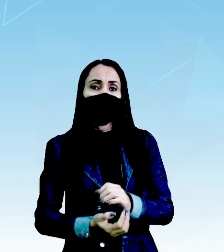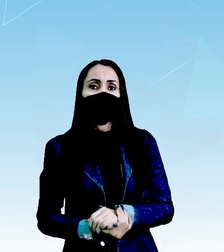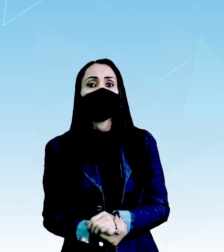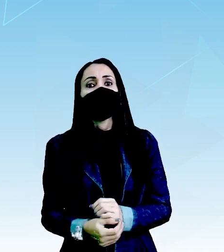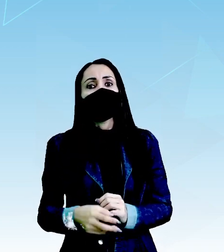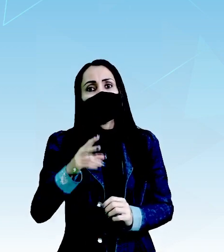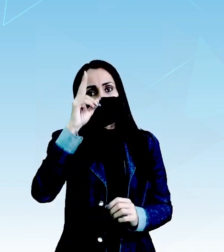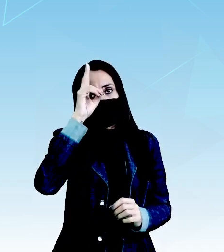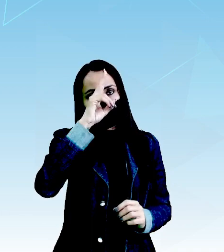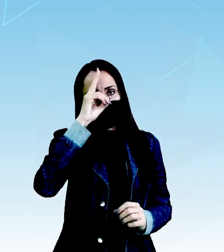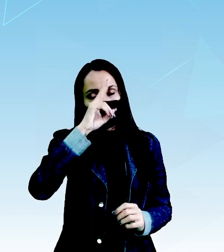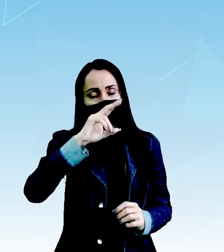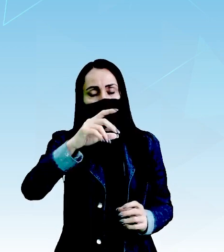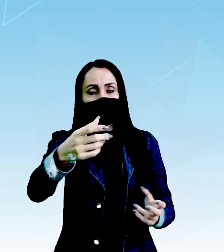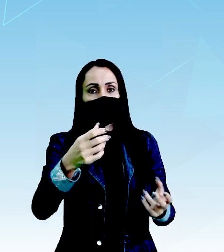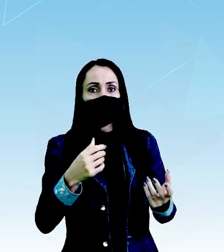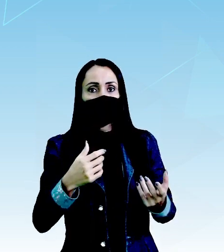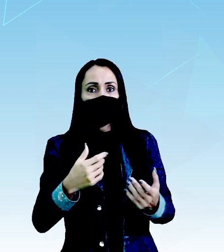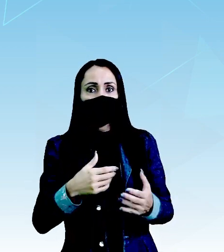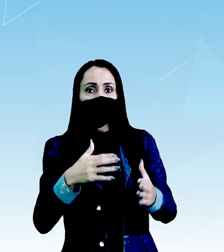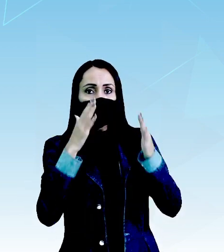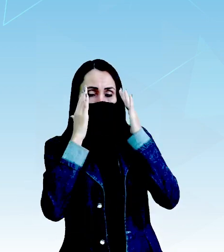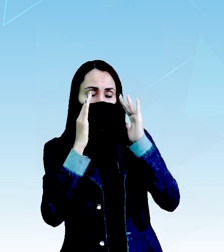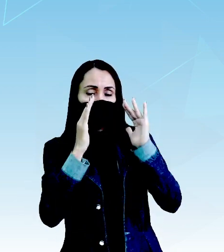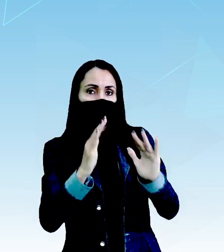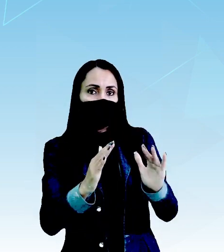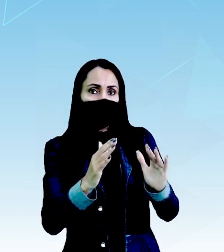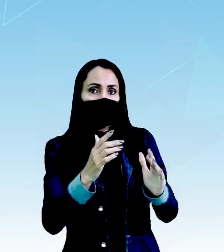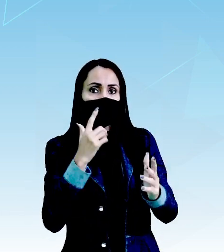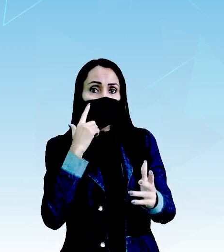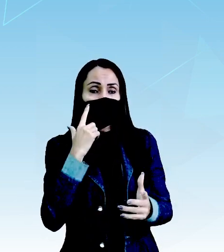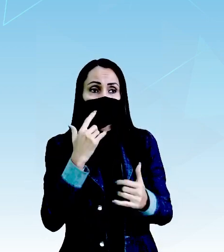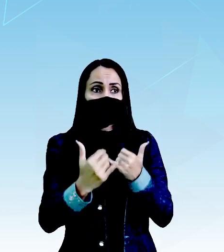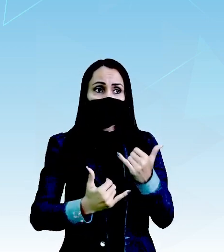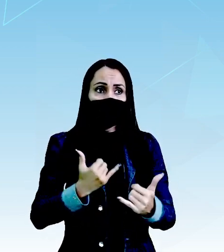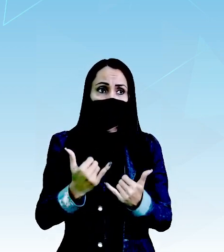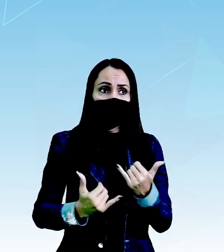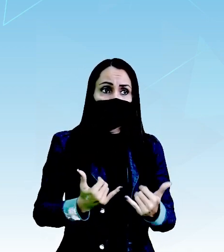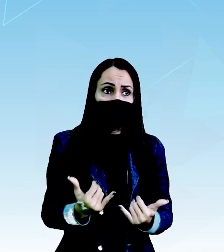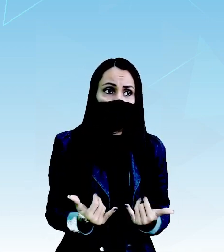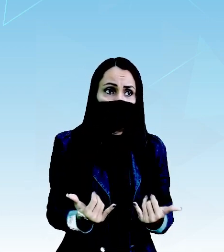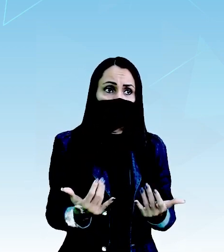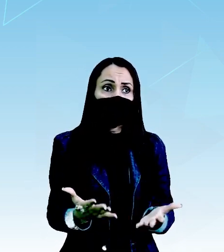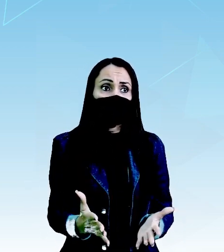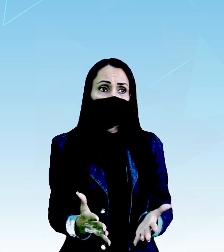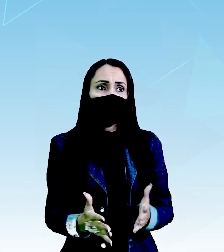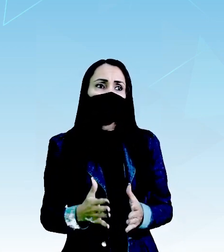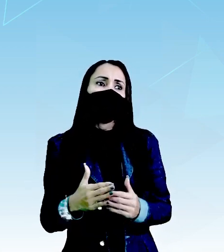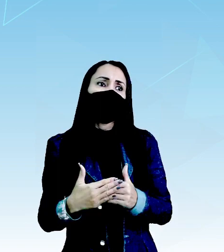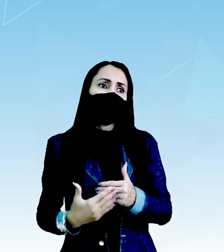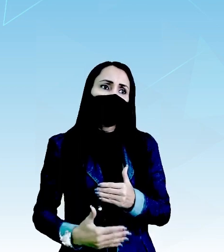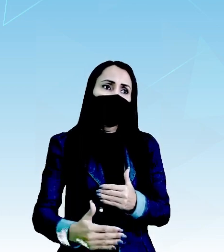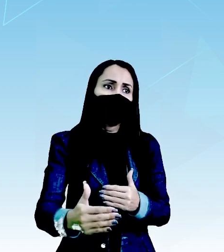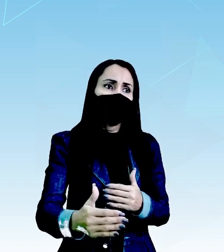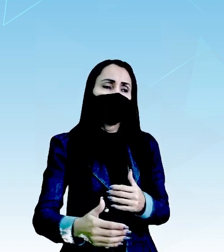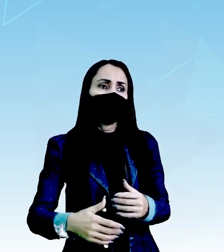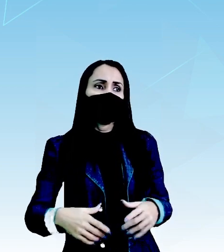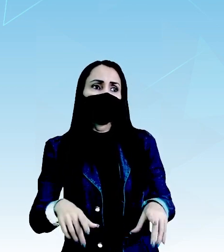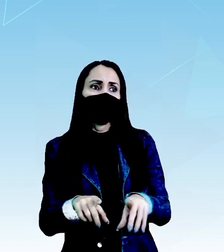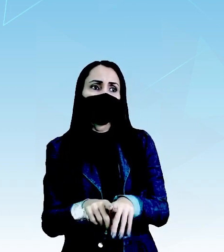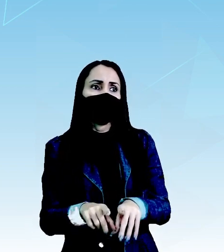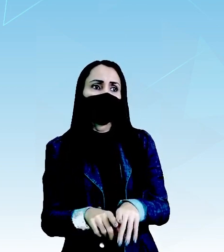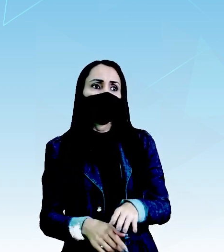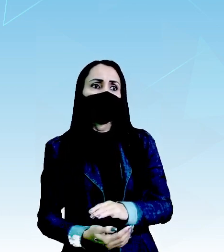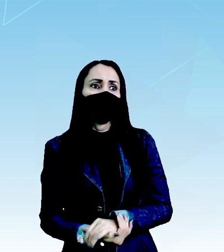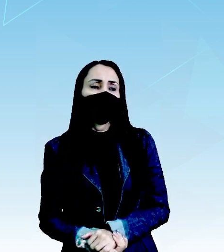é desrespeitoso certos tipos de brincadeira. E vamos adiante. Trago para vocês aqui, como há na tela,